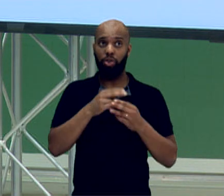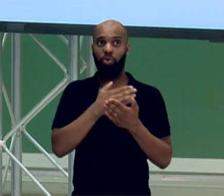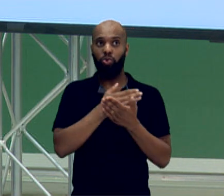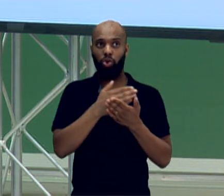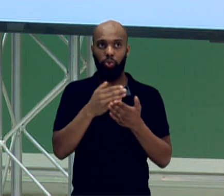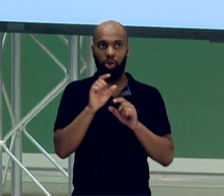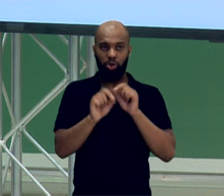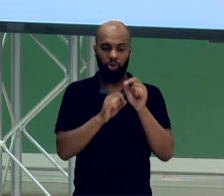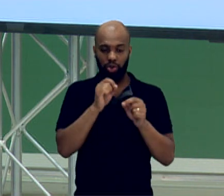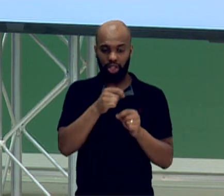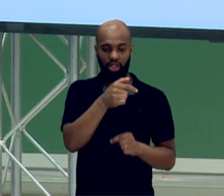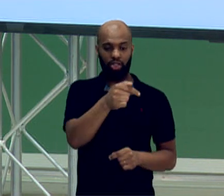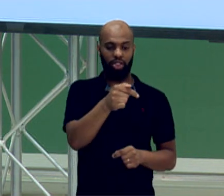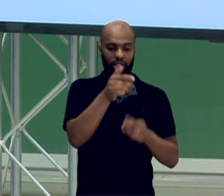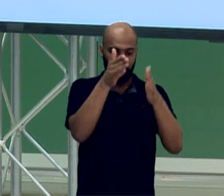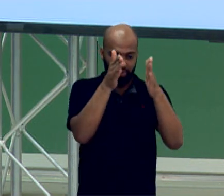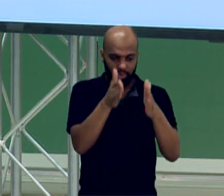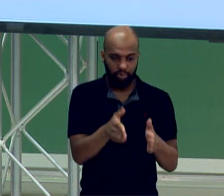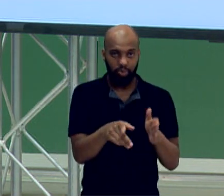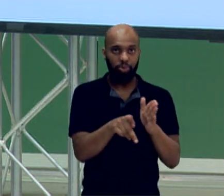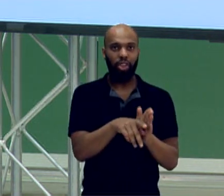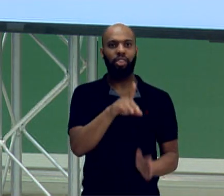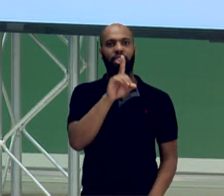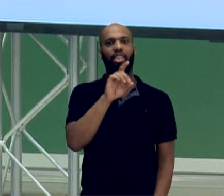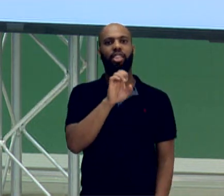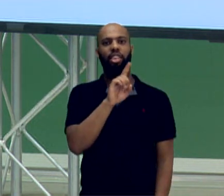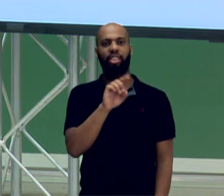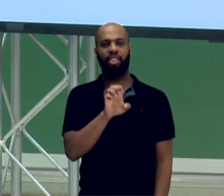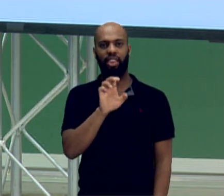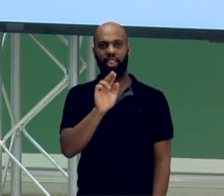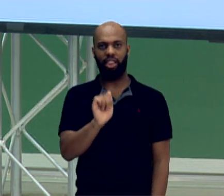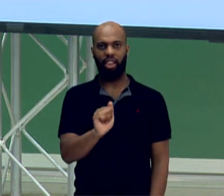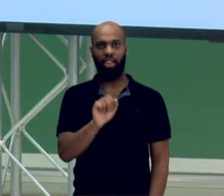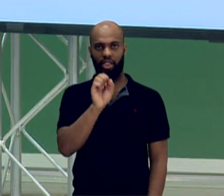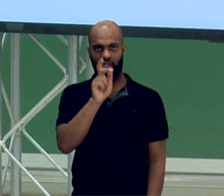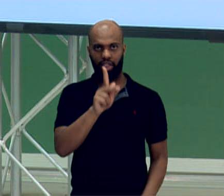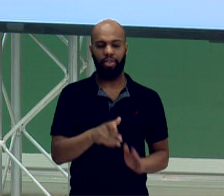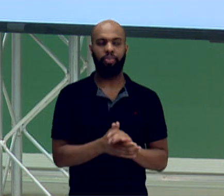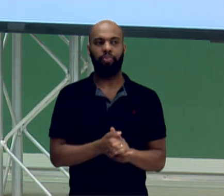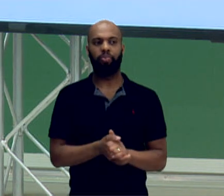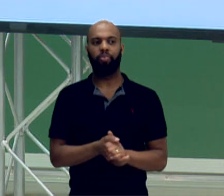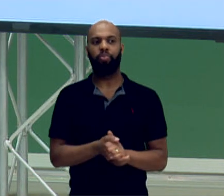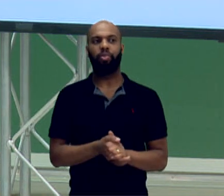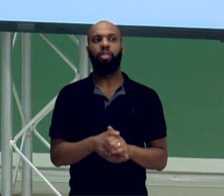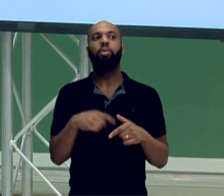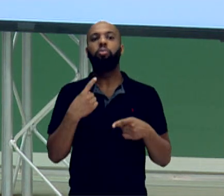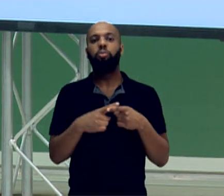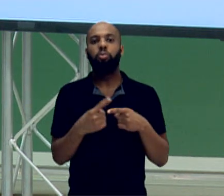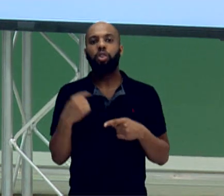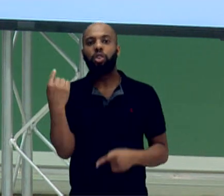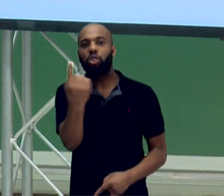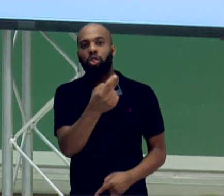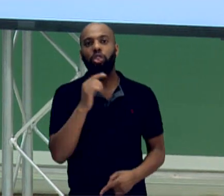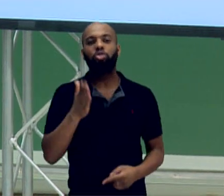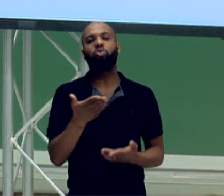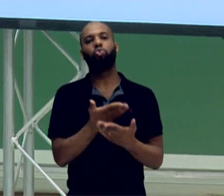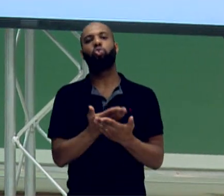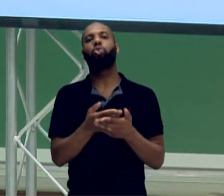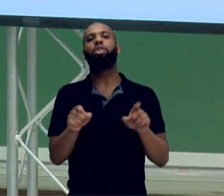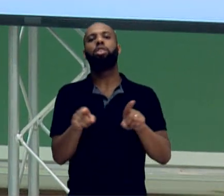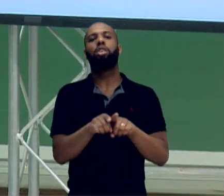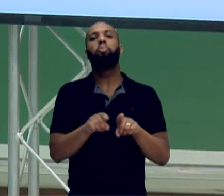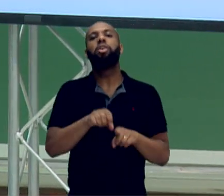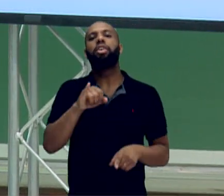a conta do 7 aqui na casinha das dezenas. Tudo bem? Muito bem, porque a gente também já viu que quando eu multiplico